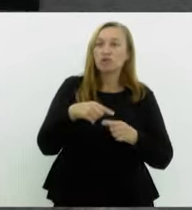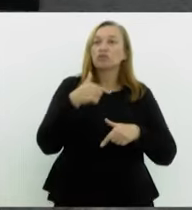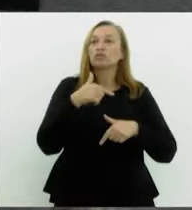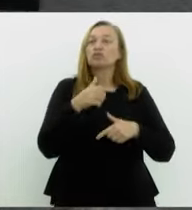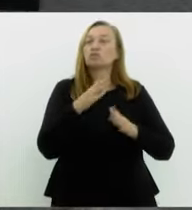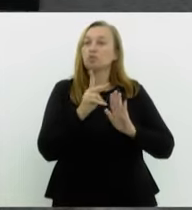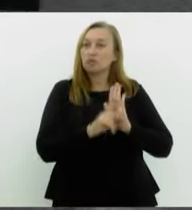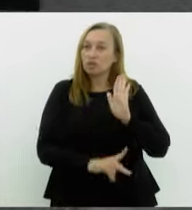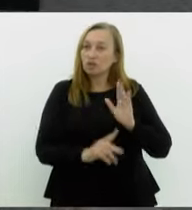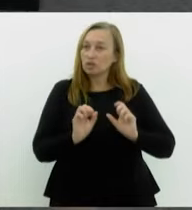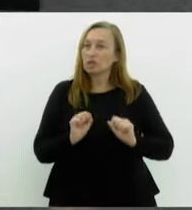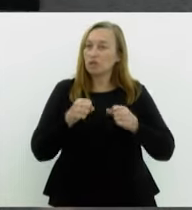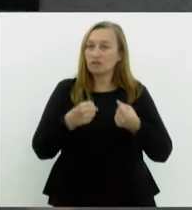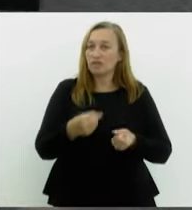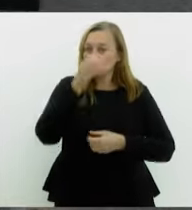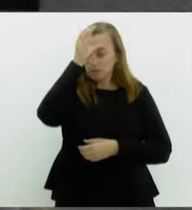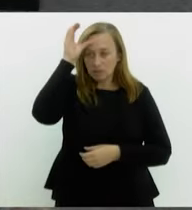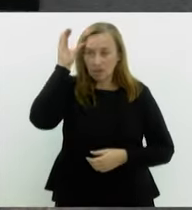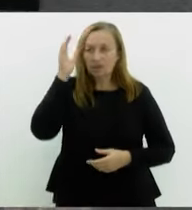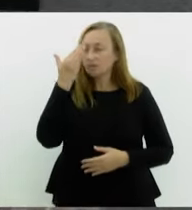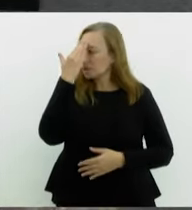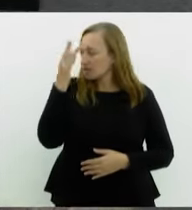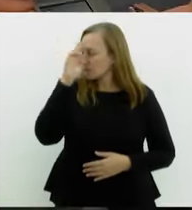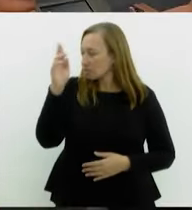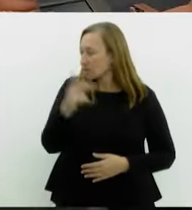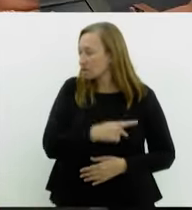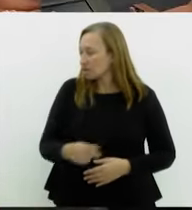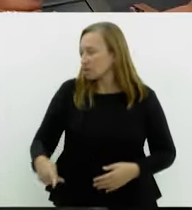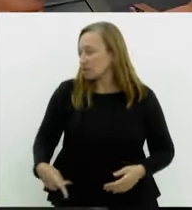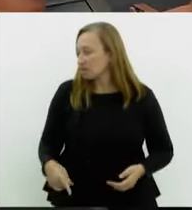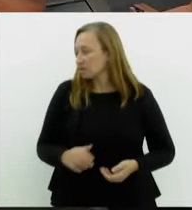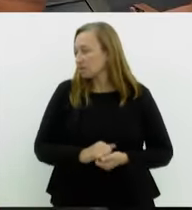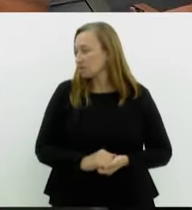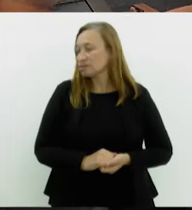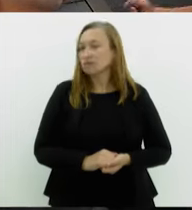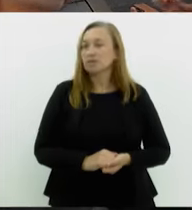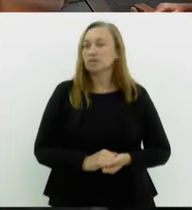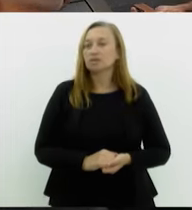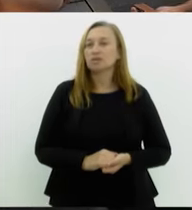projeto de defesa do consumidor. Obrigado, presidente.